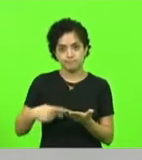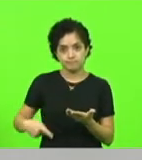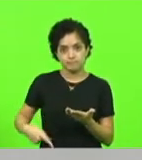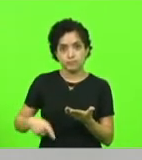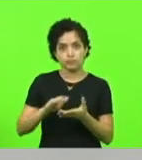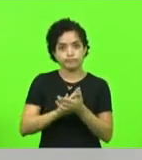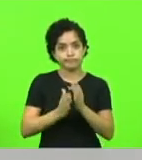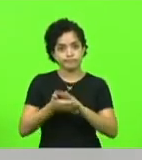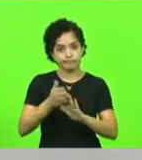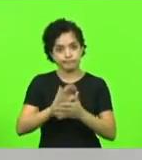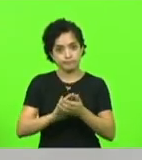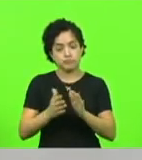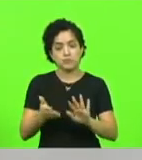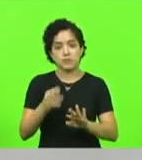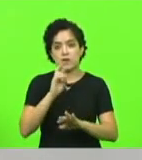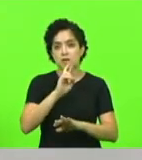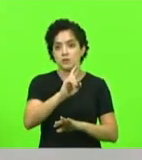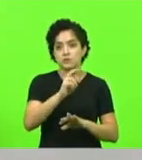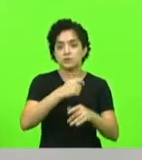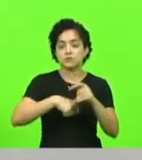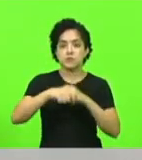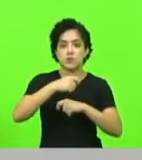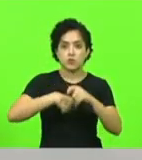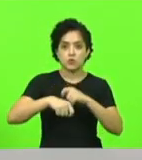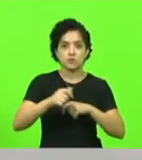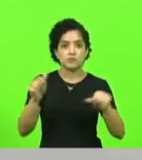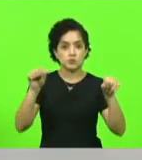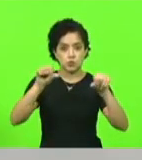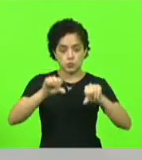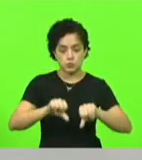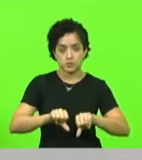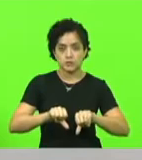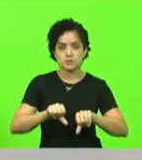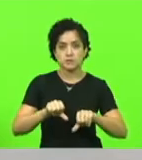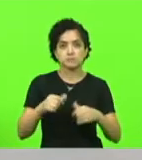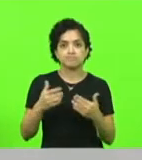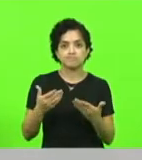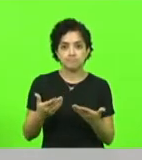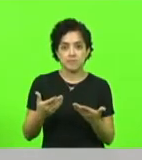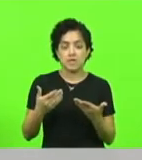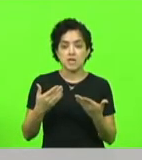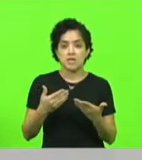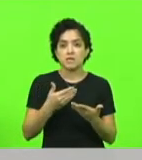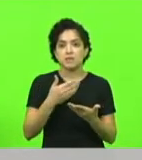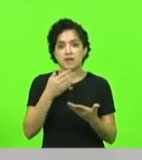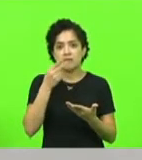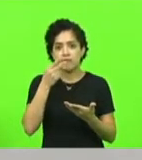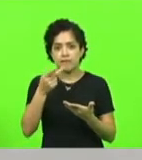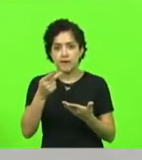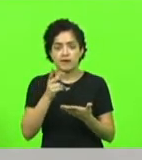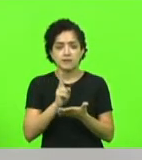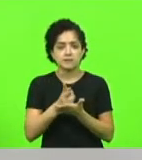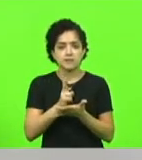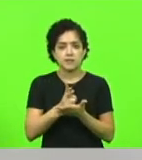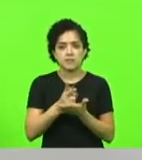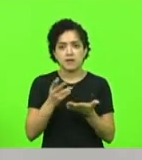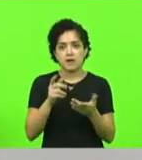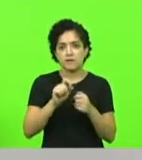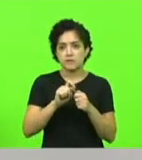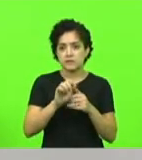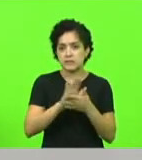sobre os péssimos resultados econômicos no seu governo, no nosso país. Costuma dizer que ele nada pode fazer, que